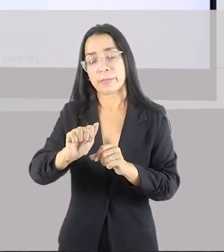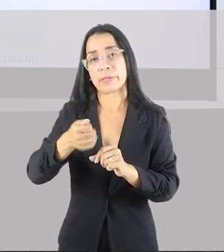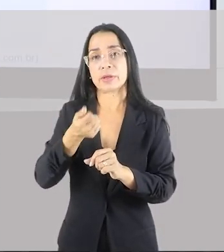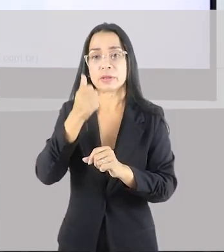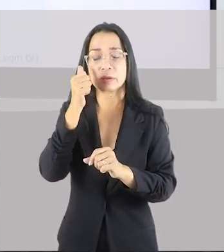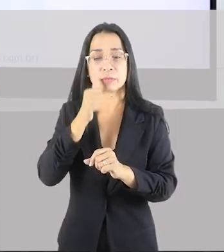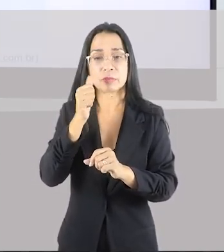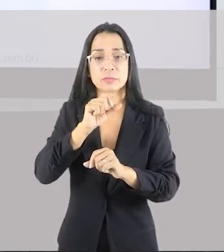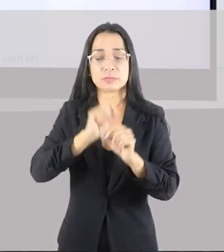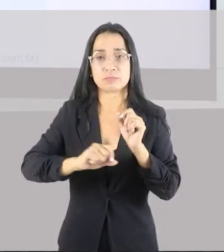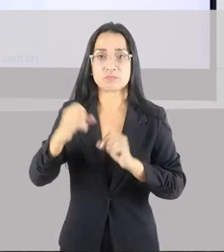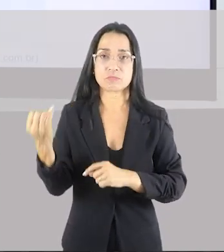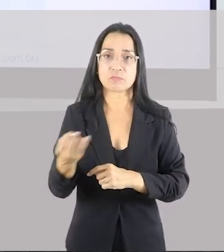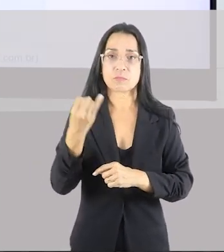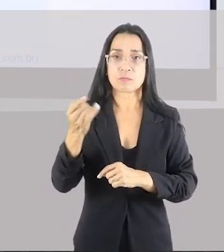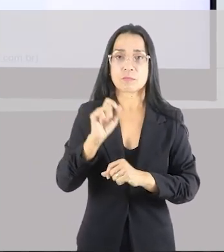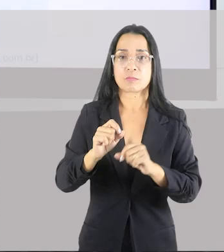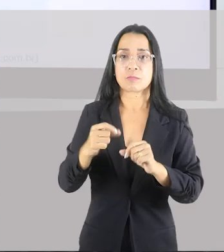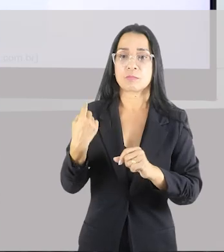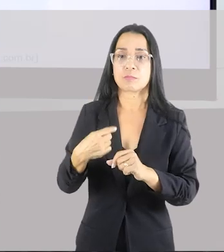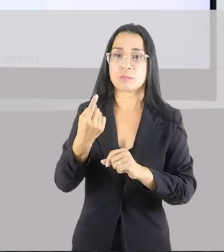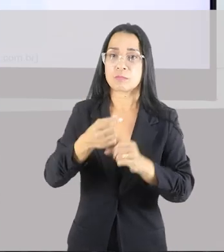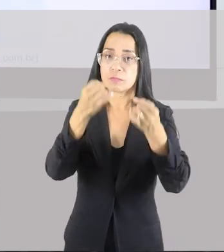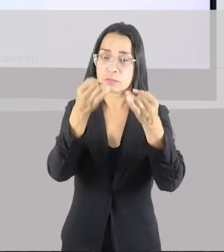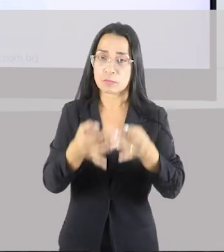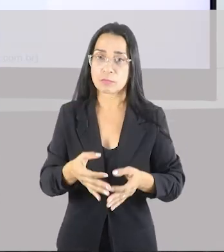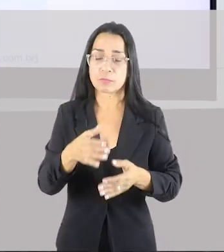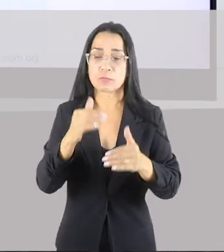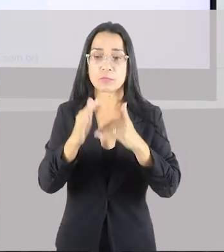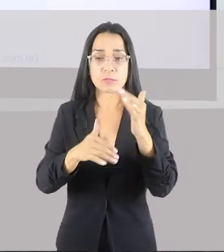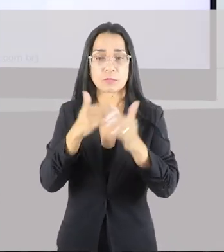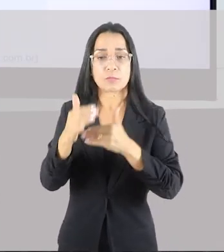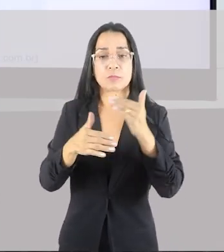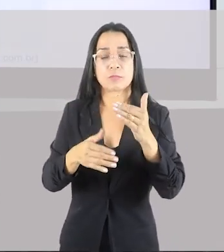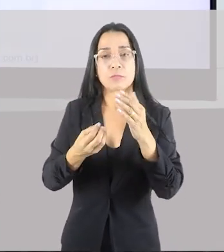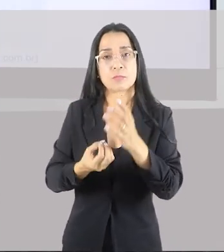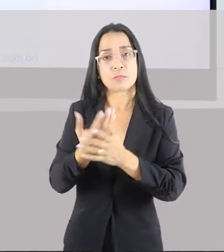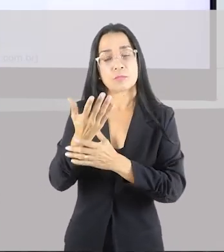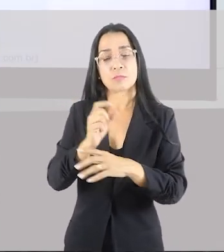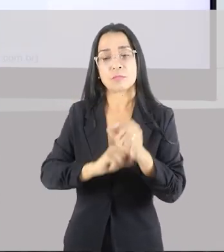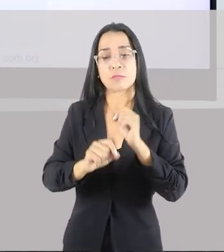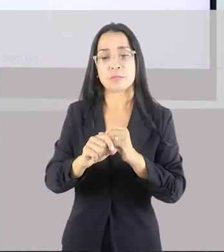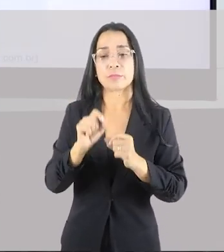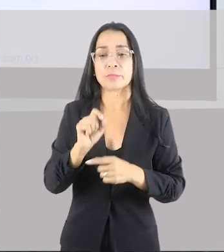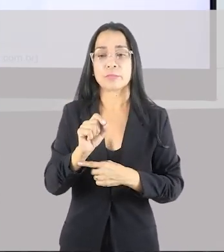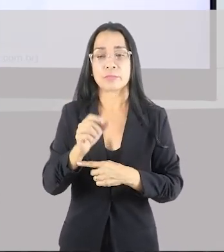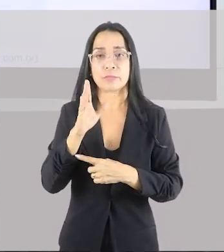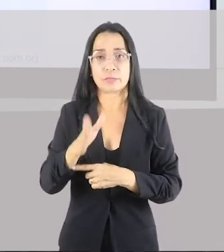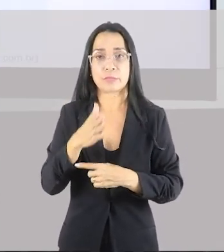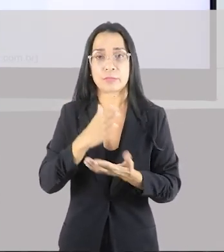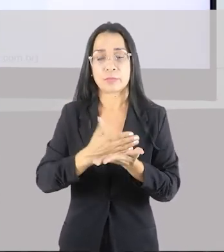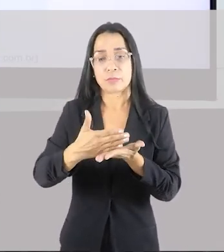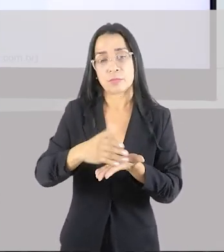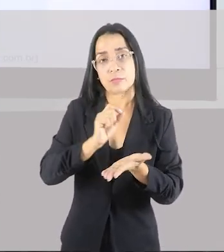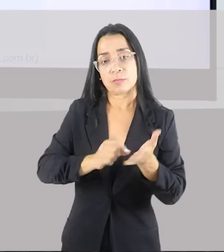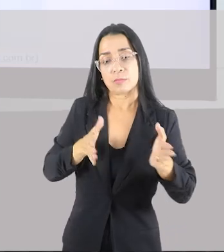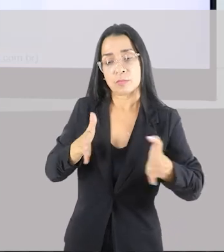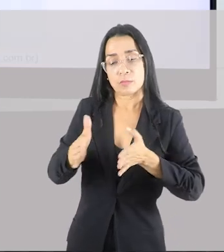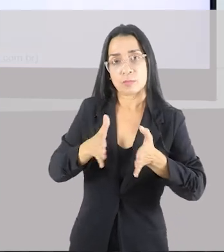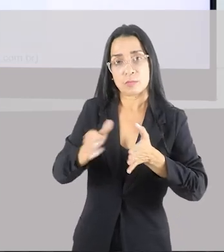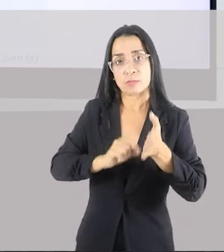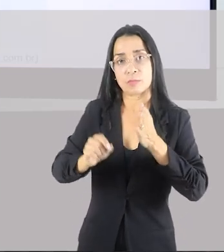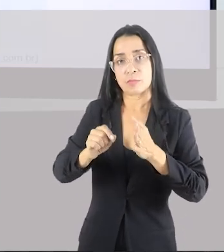da gente ressaltar, né, nesse processo de formação do gameta feminino, é que ele já começa no